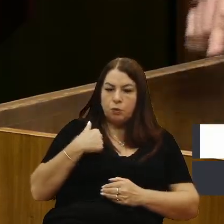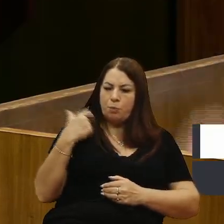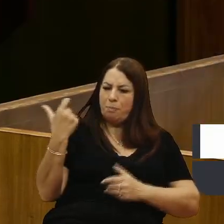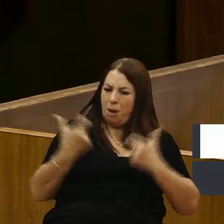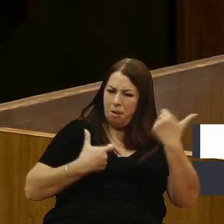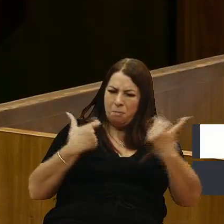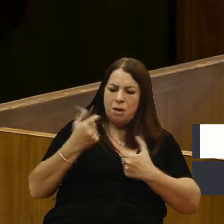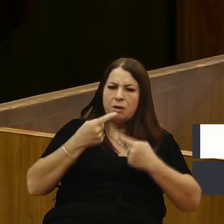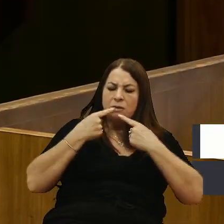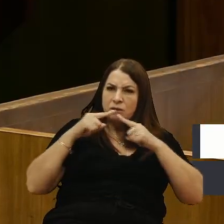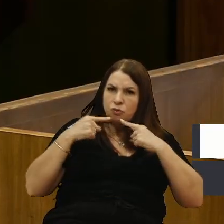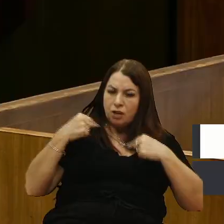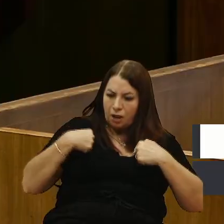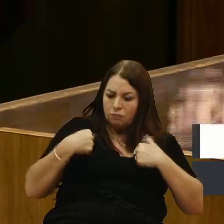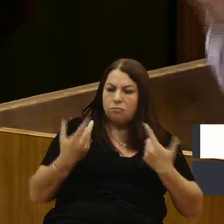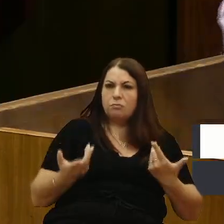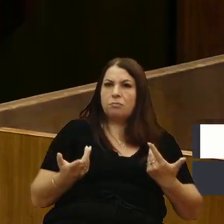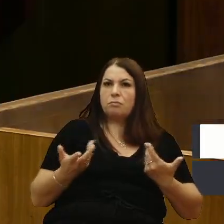sou criticado.